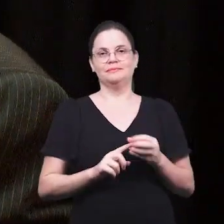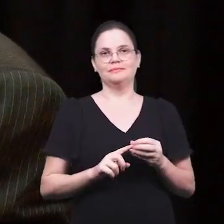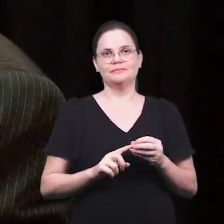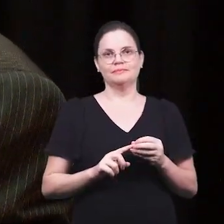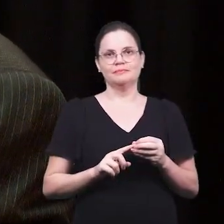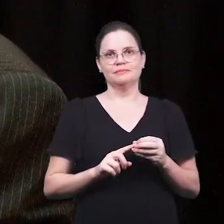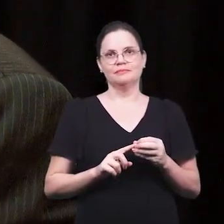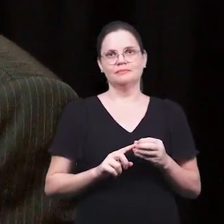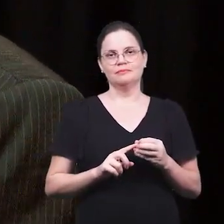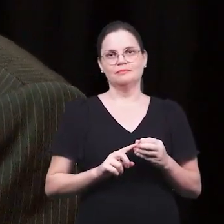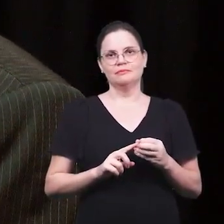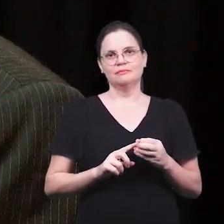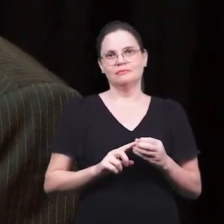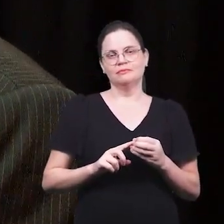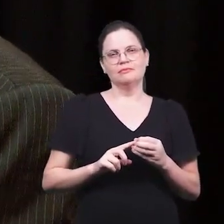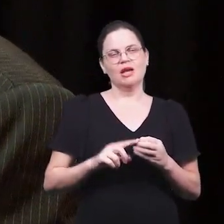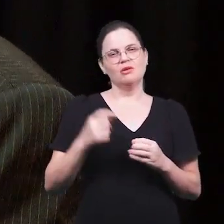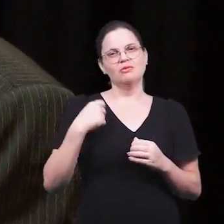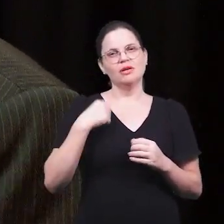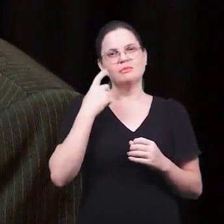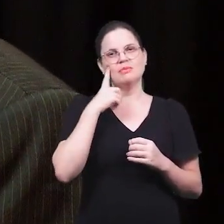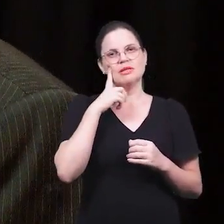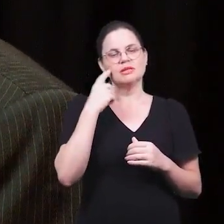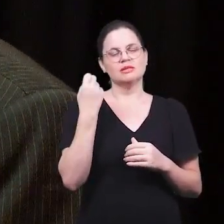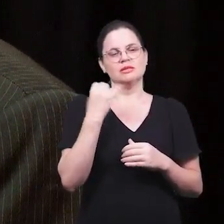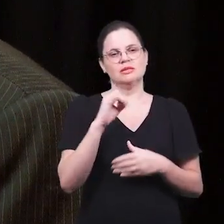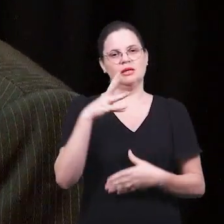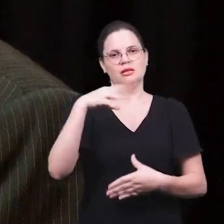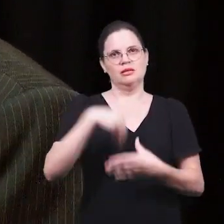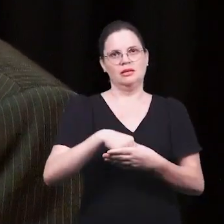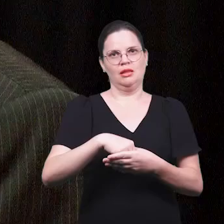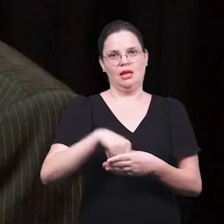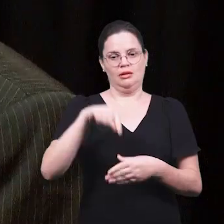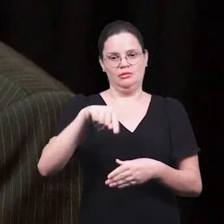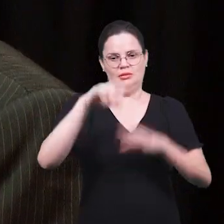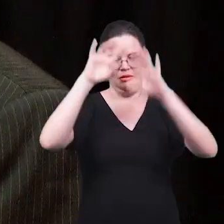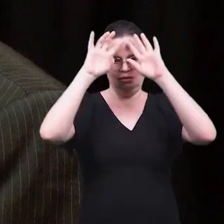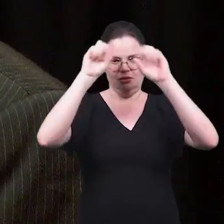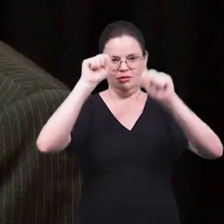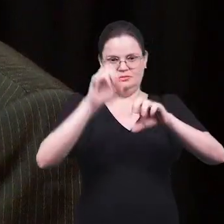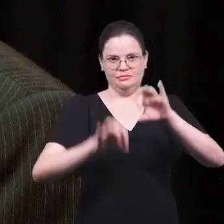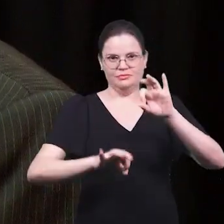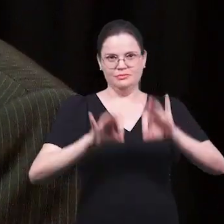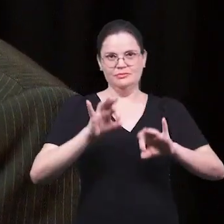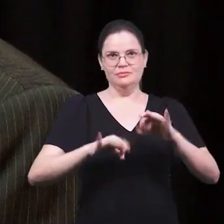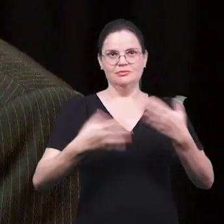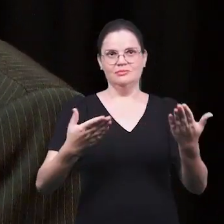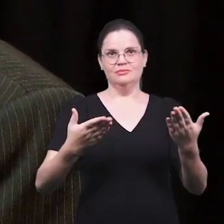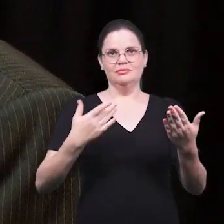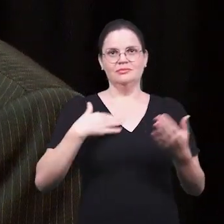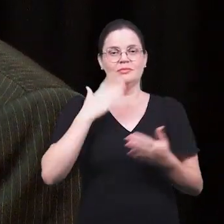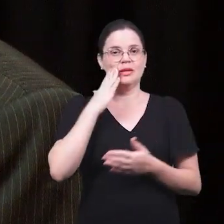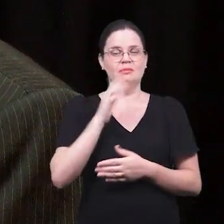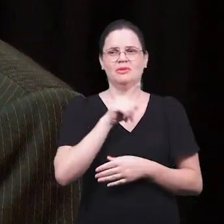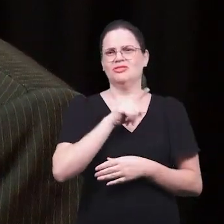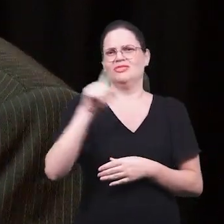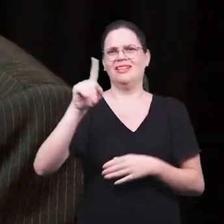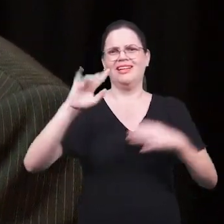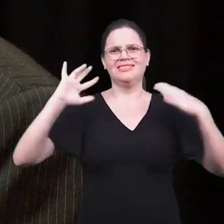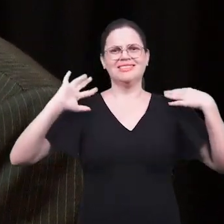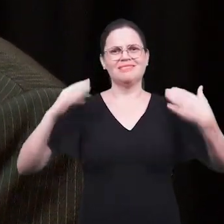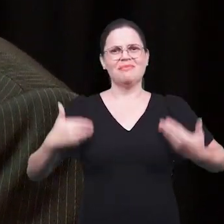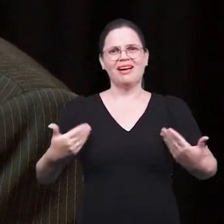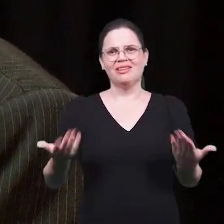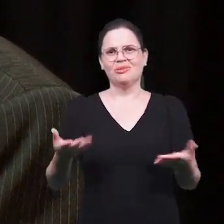100º, 58º. As minhas posições, quando eu aparecia nas listas. No primeiro momento, eu fiquei pensando, se nos tribunais eu estou